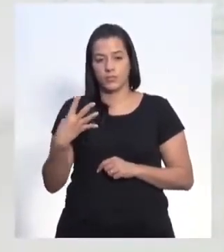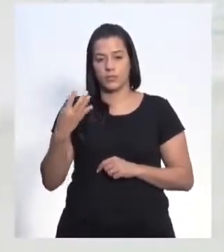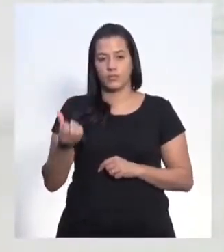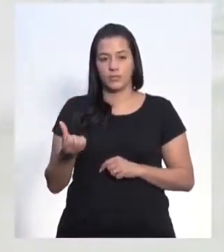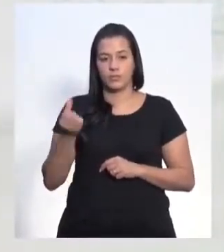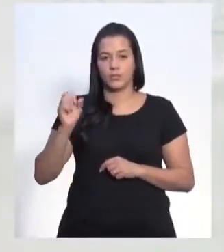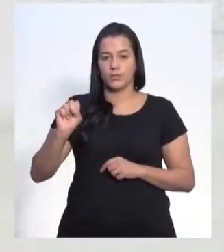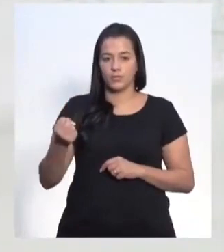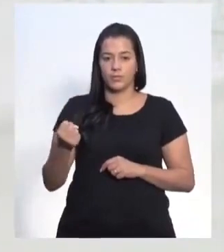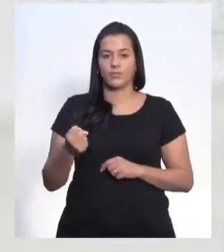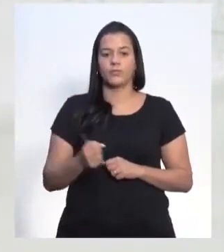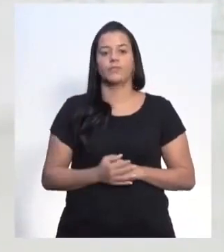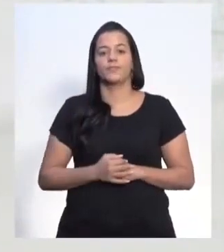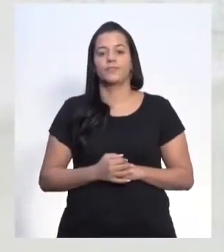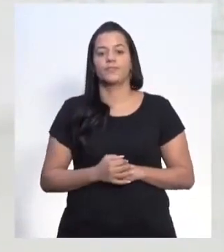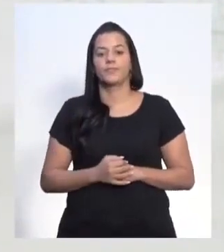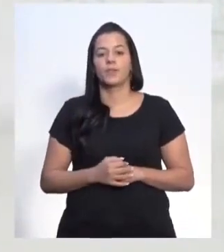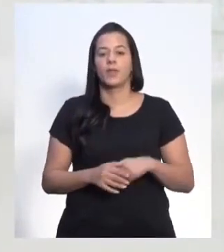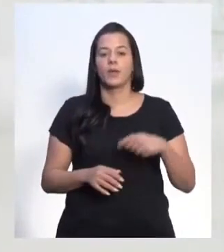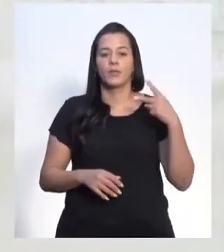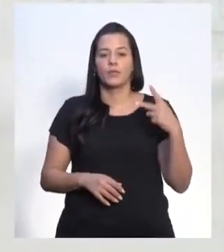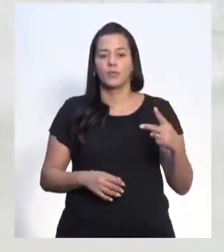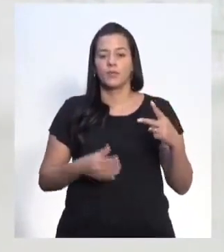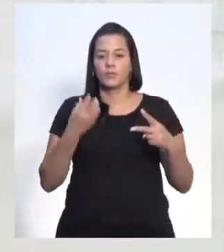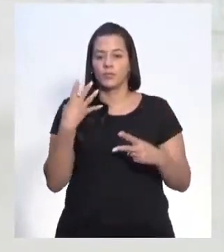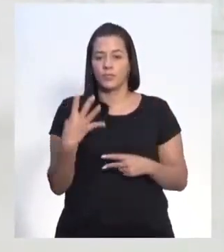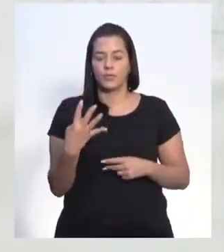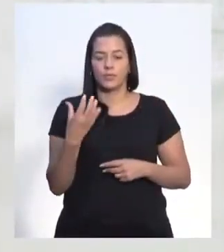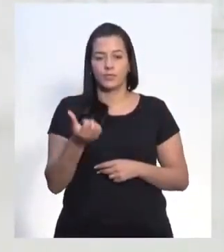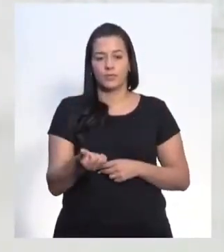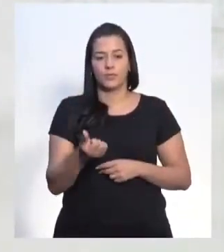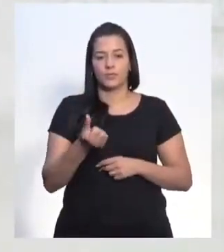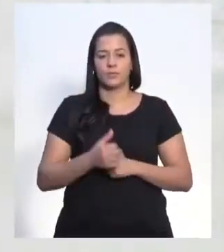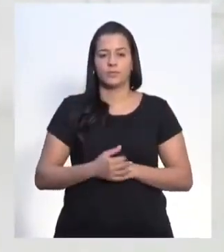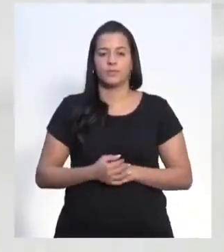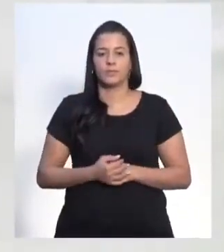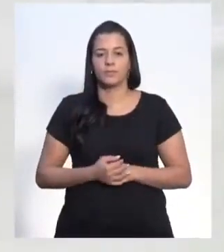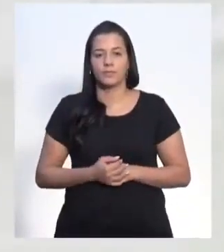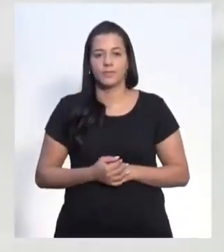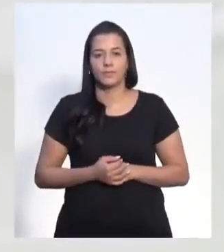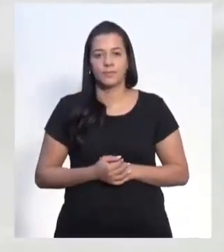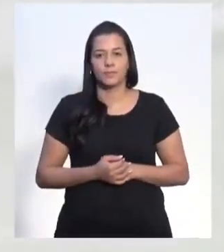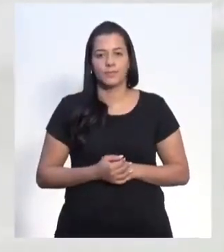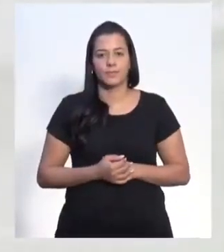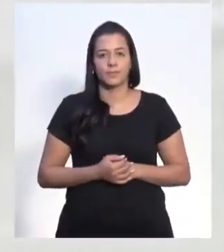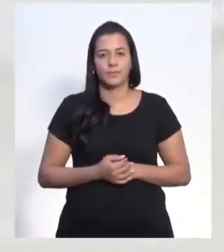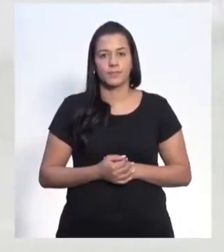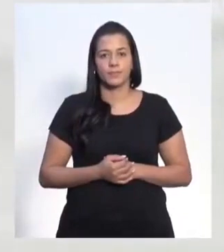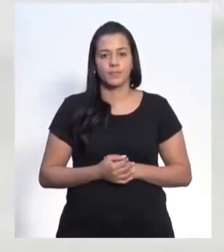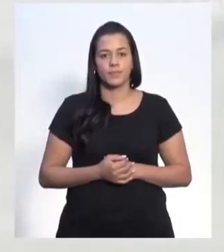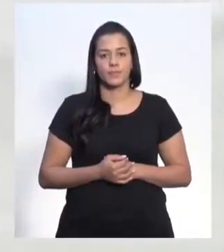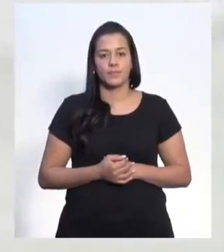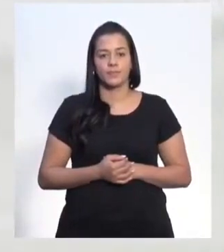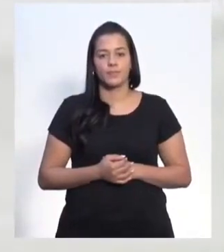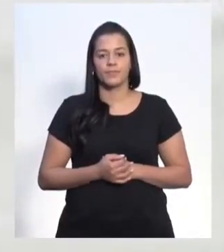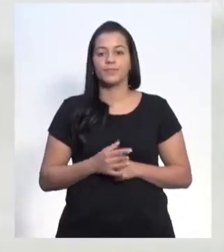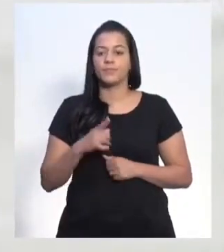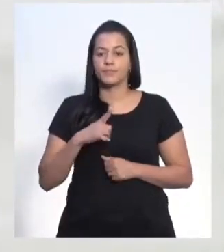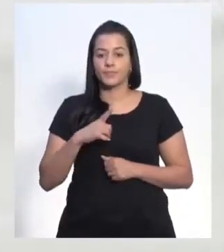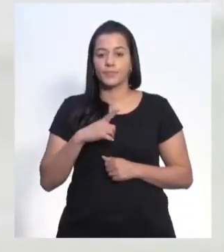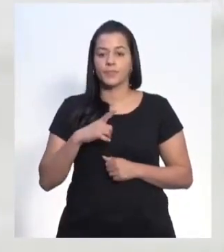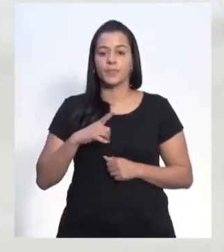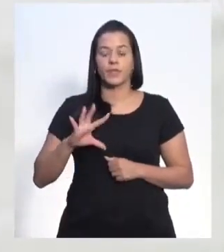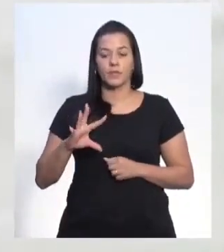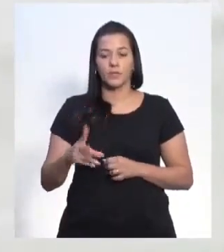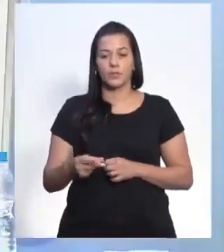ou 8. No caso aqui é o 2, o 4 e o 6. Sim, estes são os